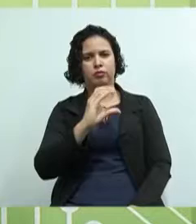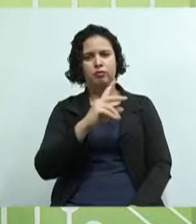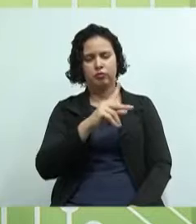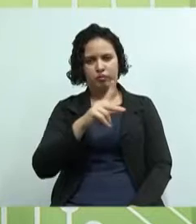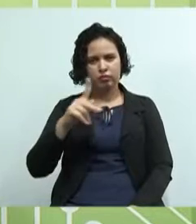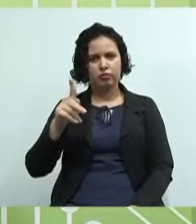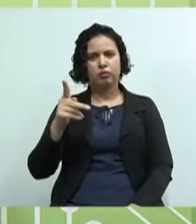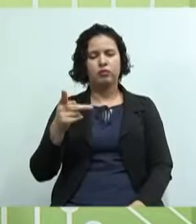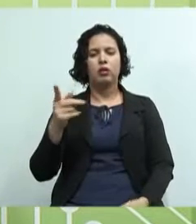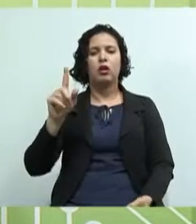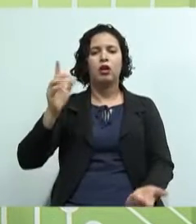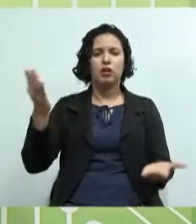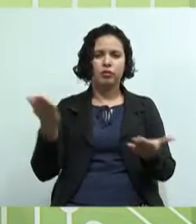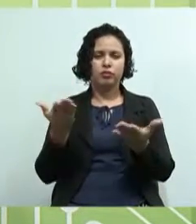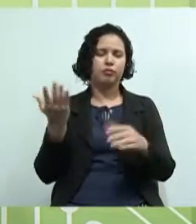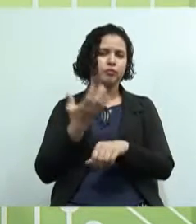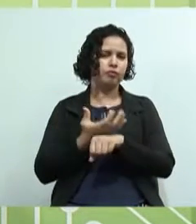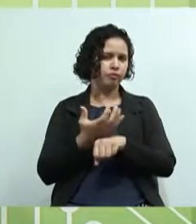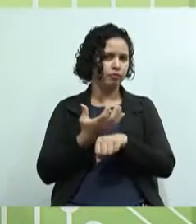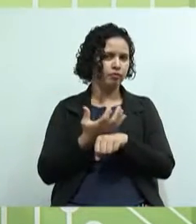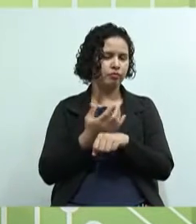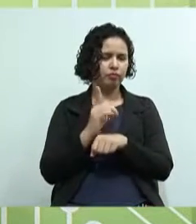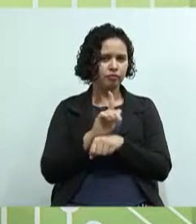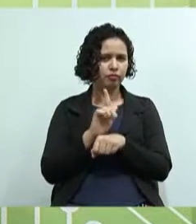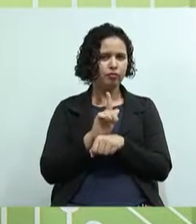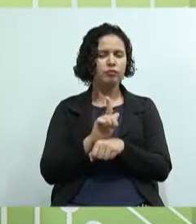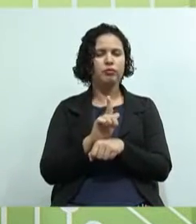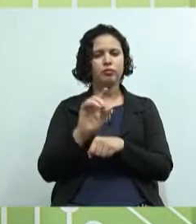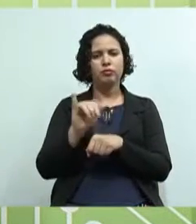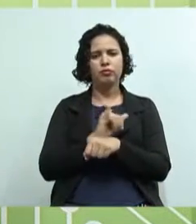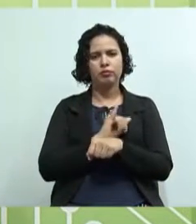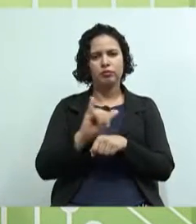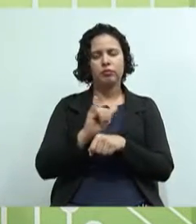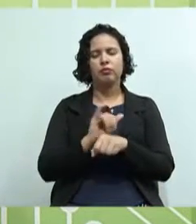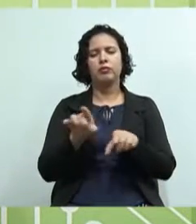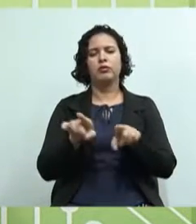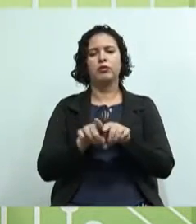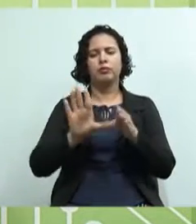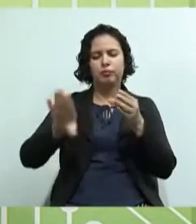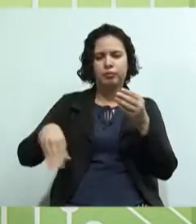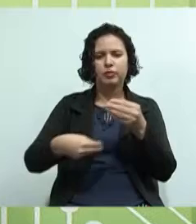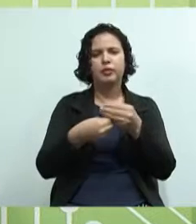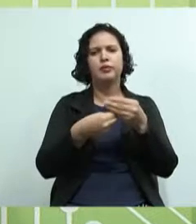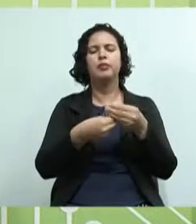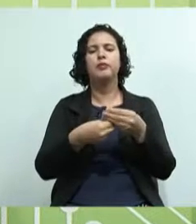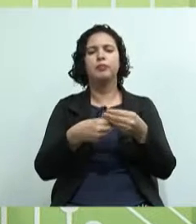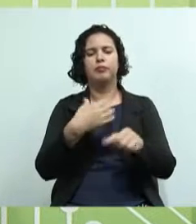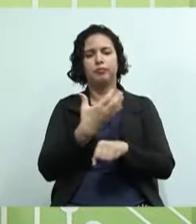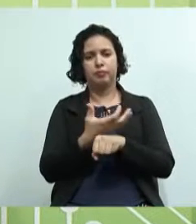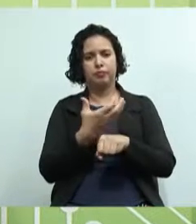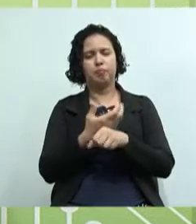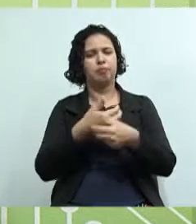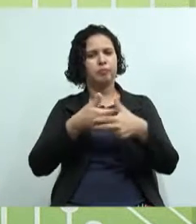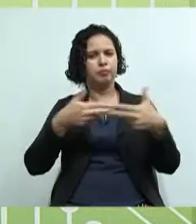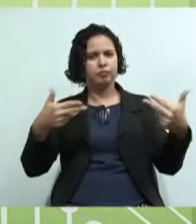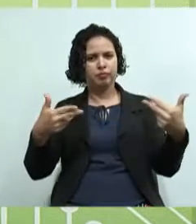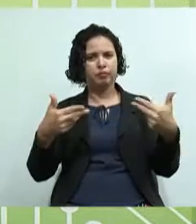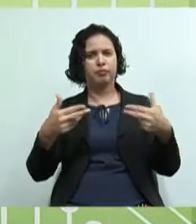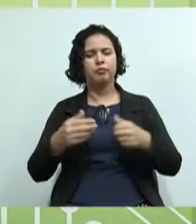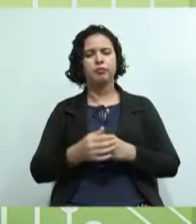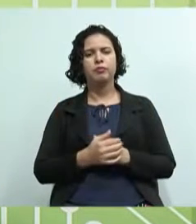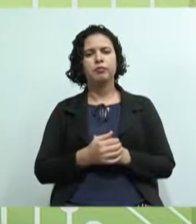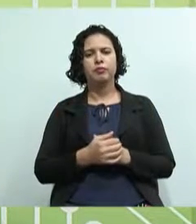gestão estratégica, que você já viu várias outras disciplinas que estão te agregando conhecimento e trazendo resultado na sua vida, tá bom?